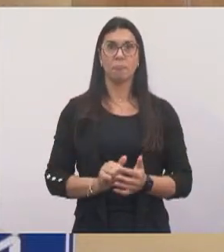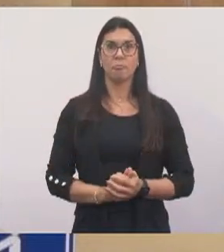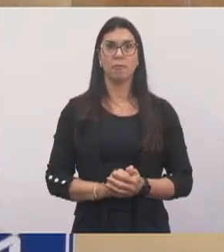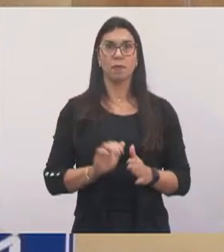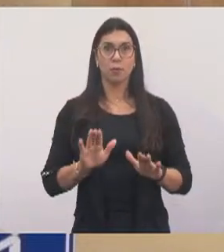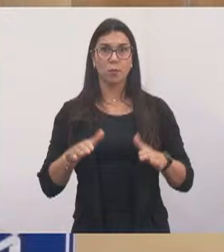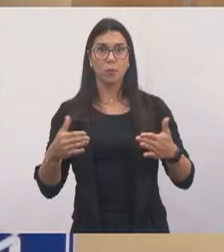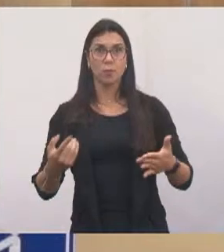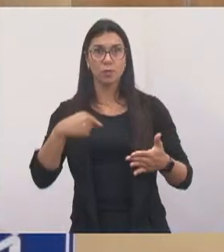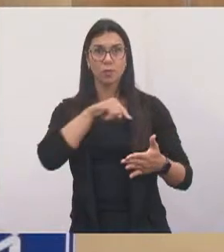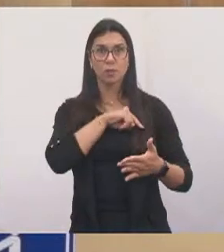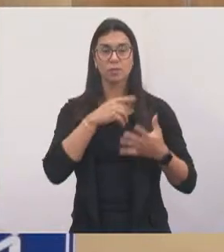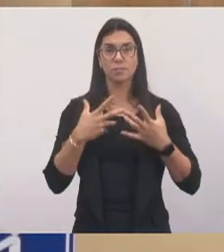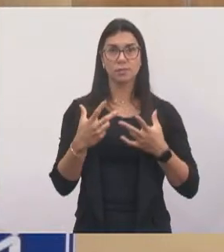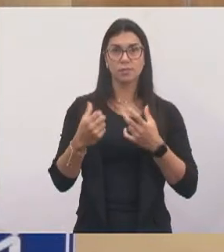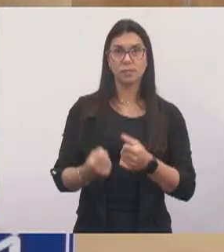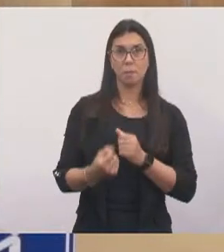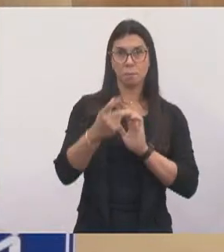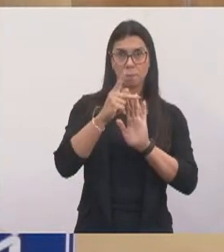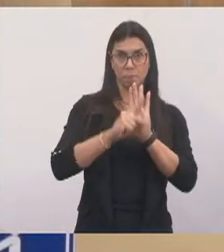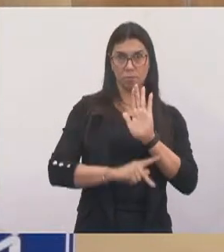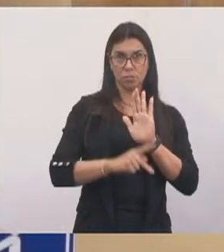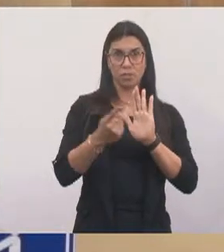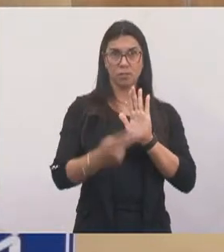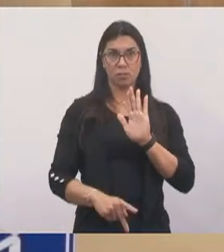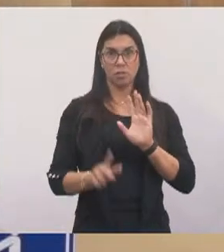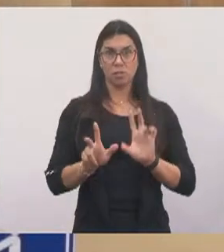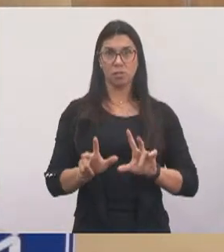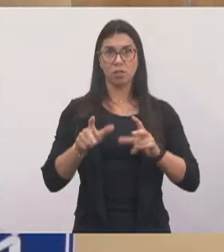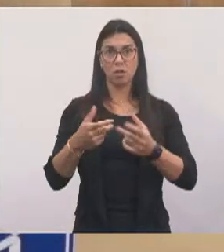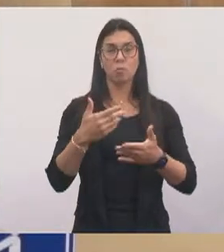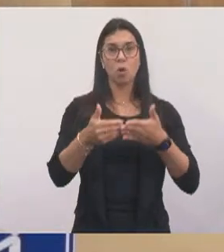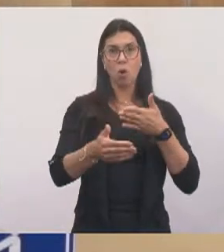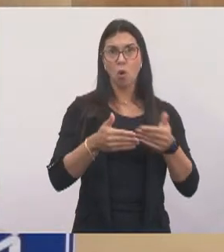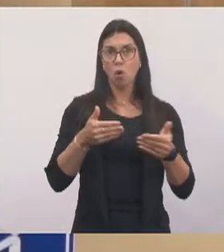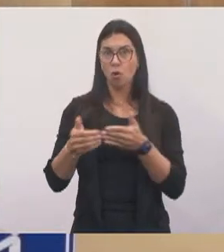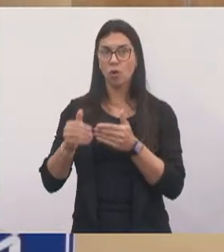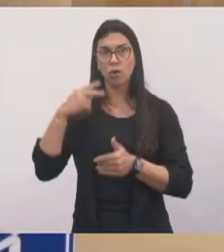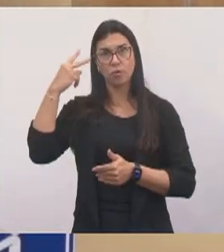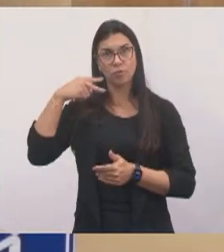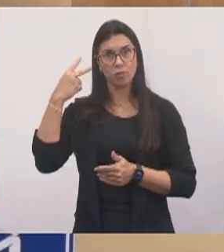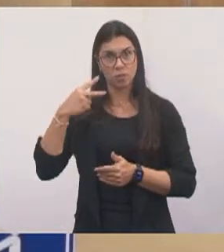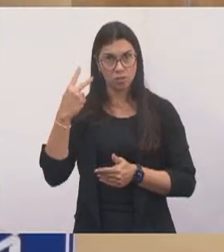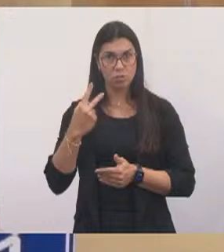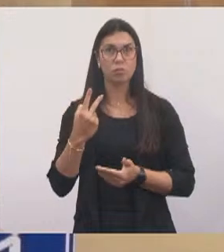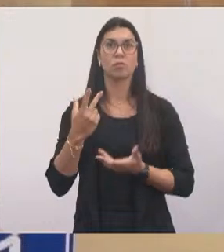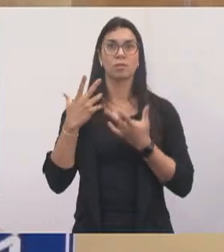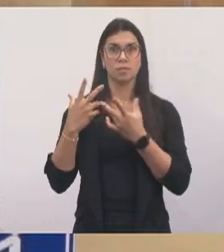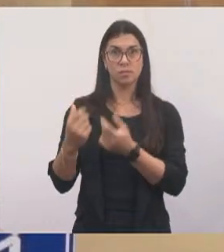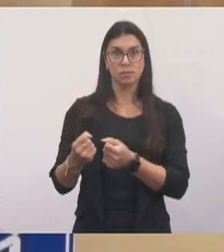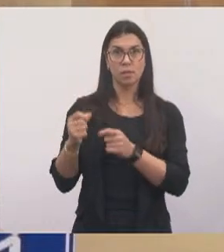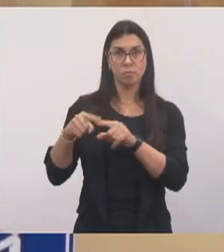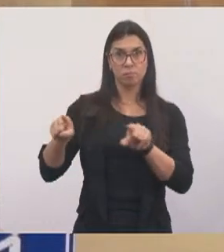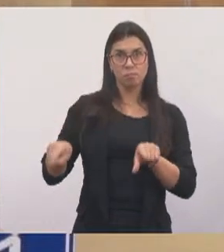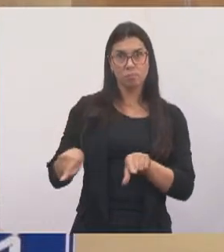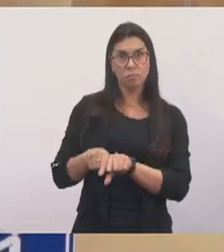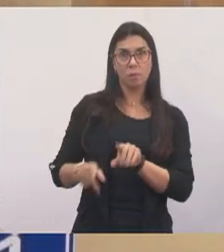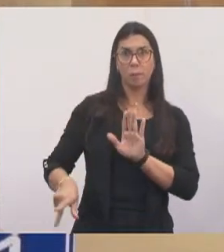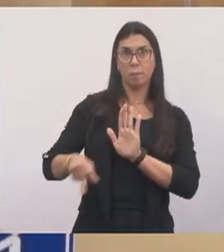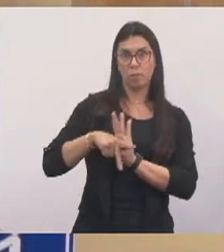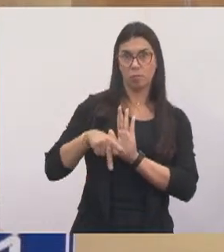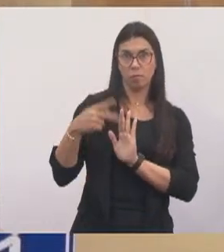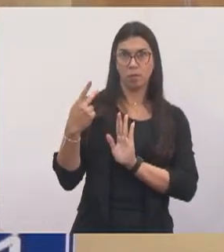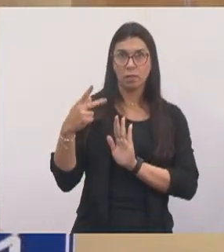nós recebemos um projeto, qualquer vereador recebe um projeto em seu gabinete, e